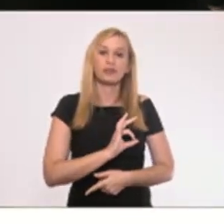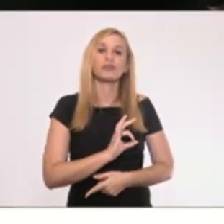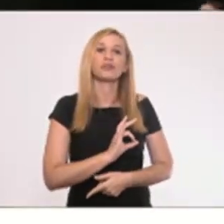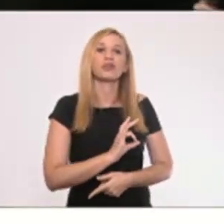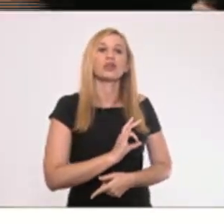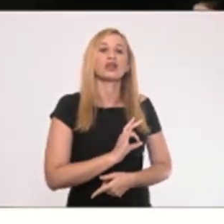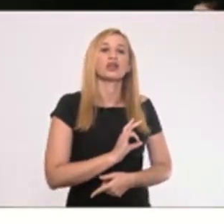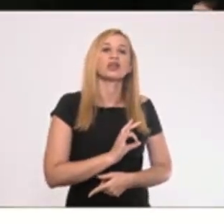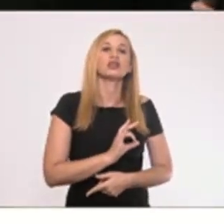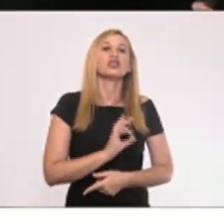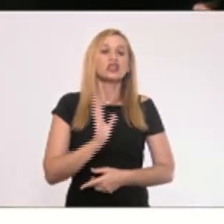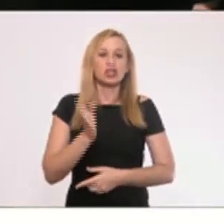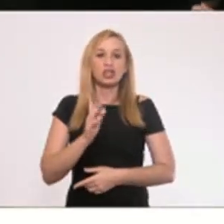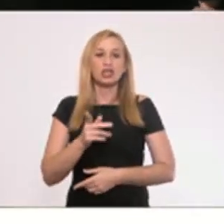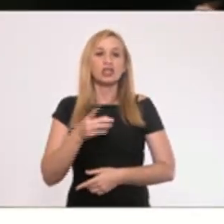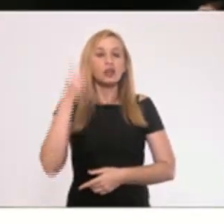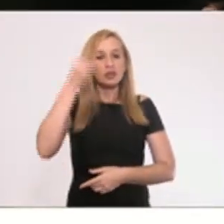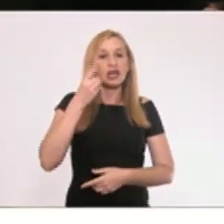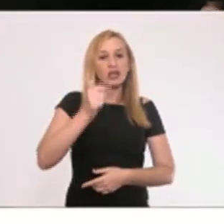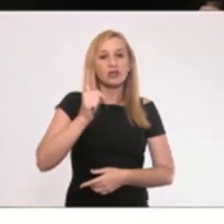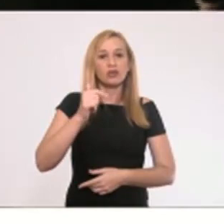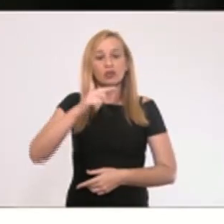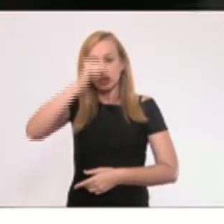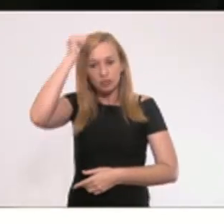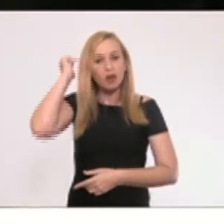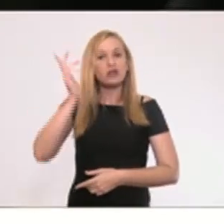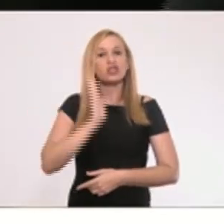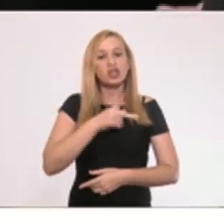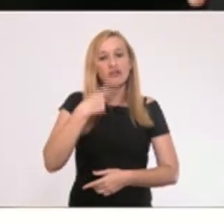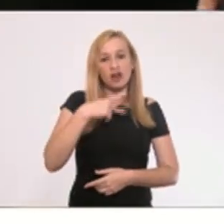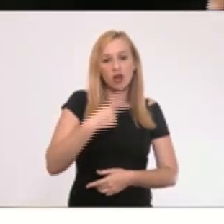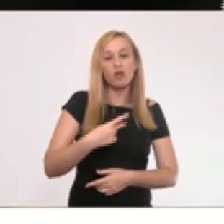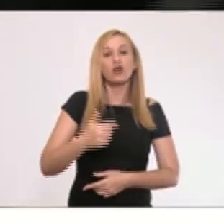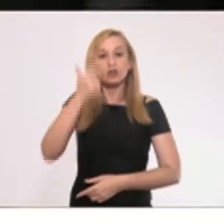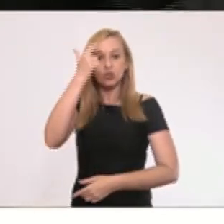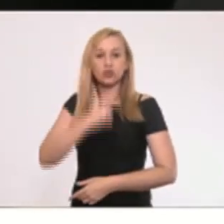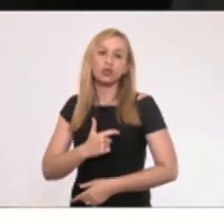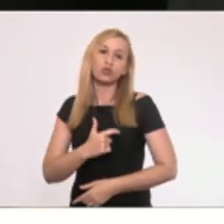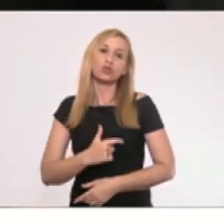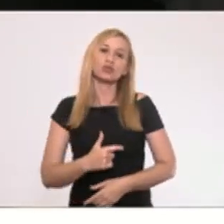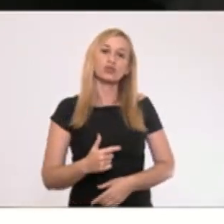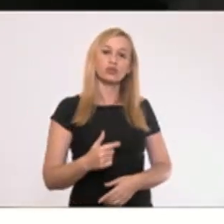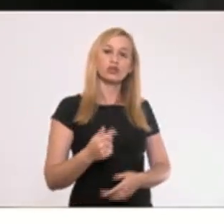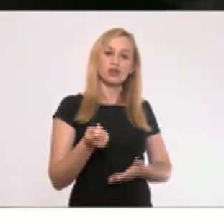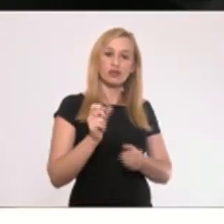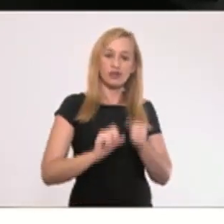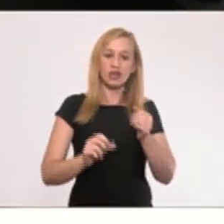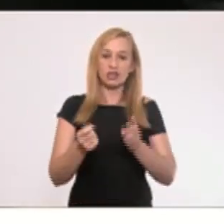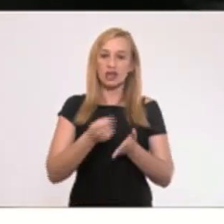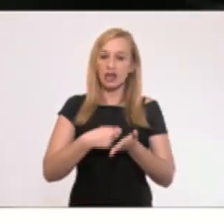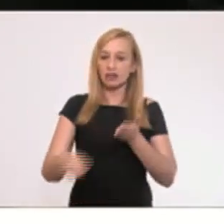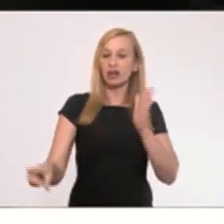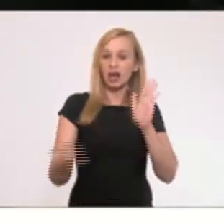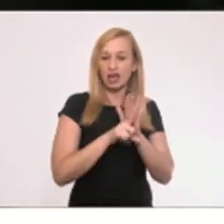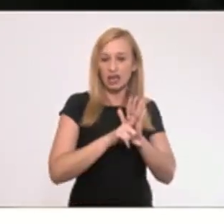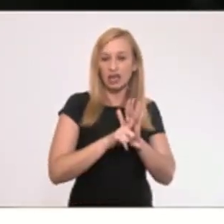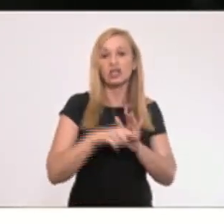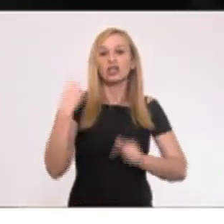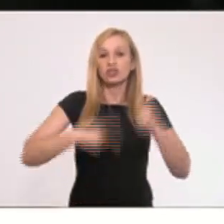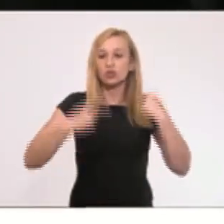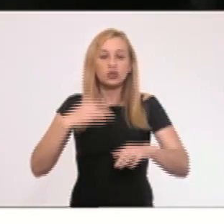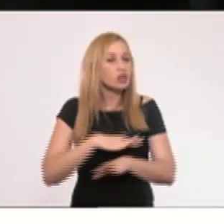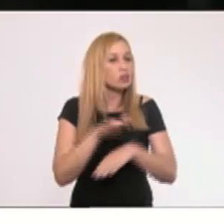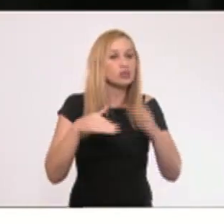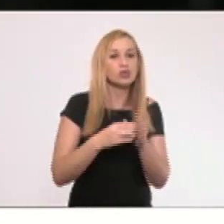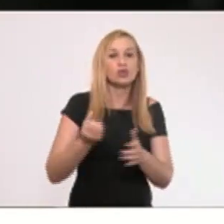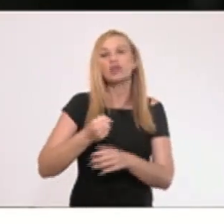debateu muito sobre esse tema, mas eu queria ressaltar que eu sou o autor da lei discutido com toda a sociedade do Rio de Janeiro,